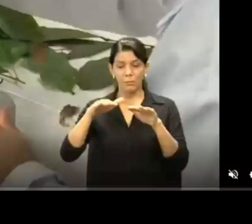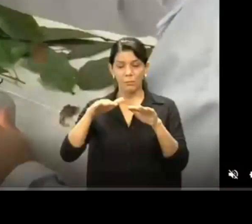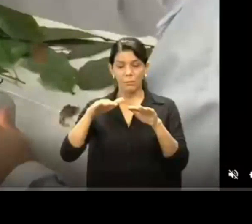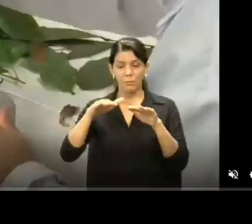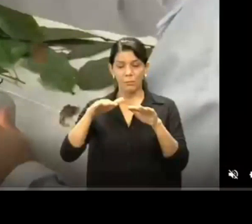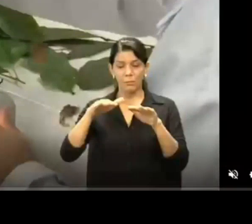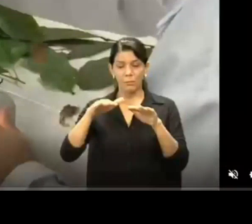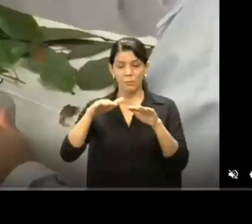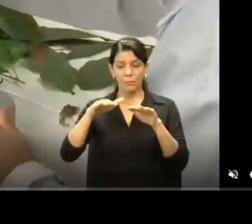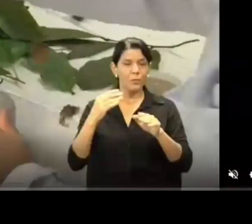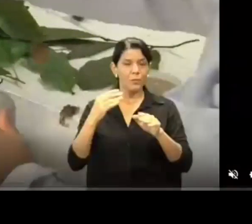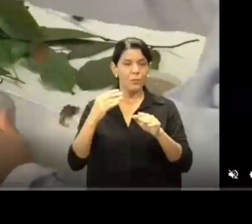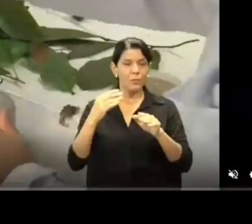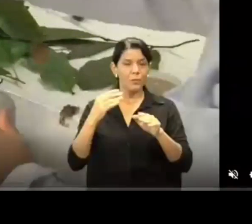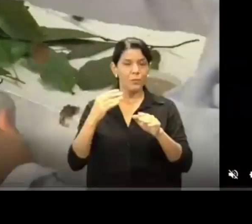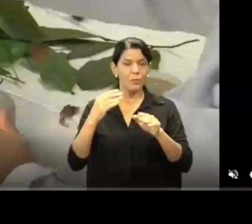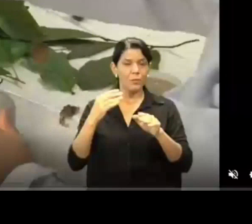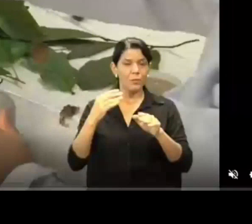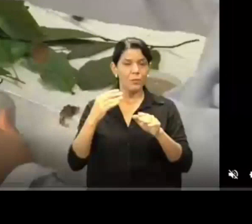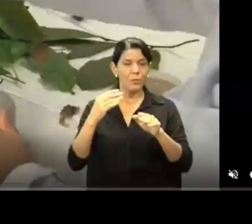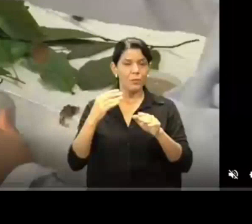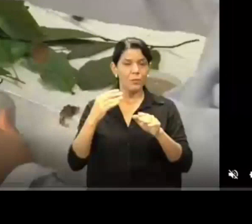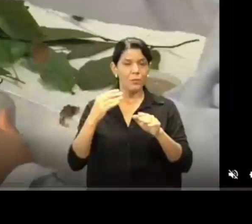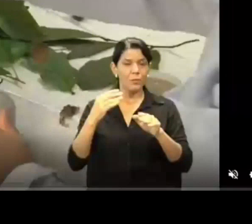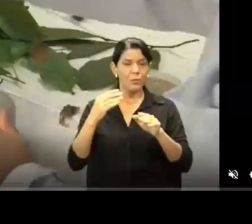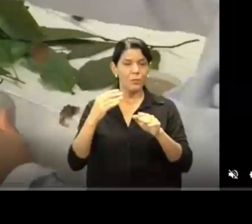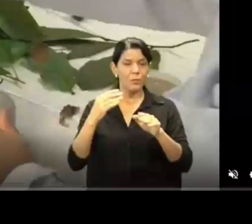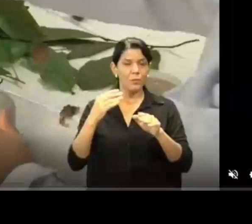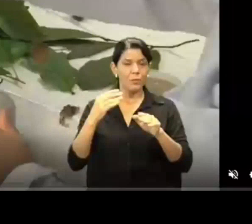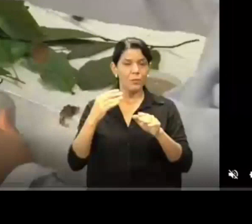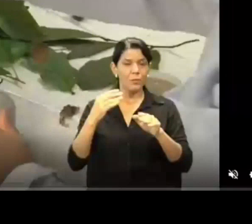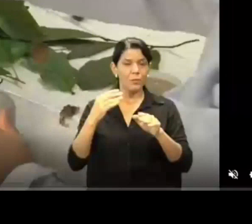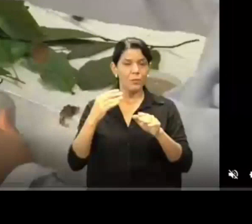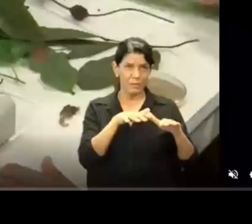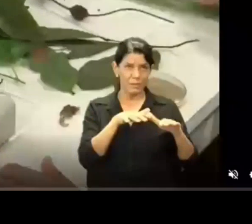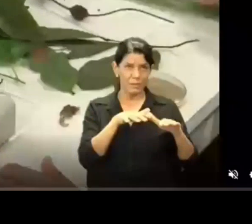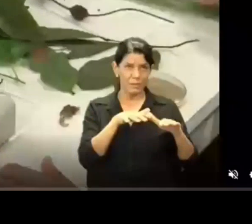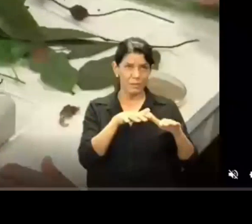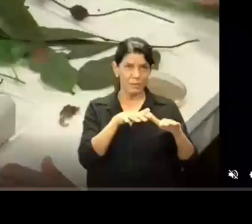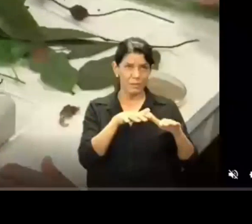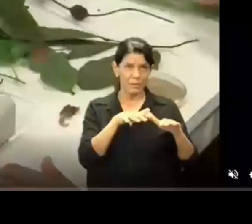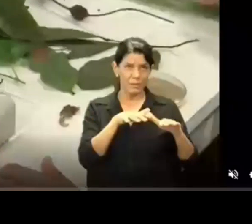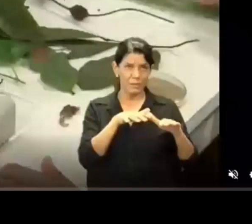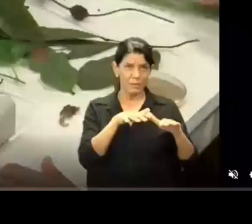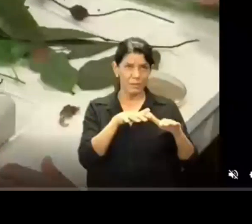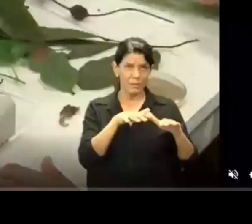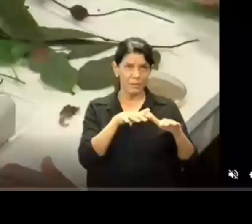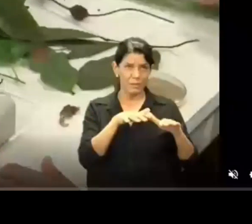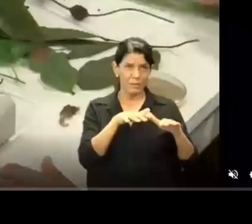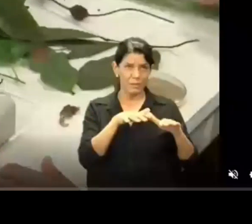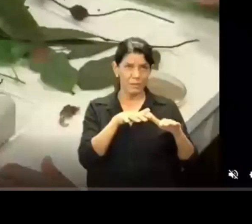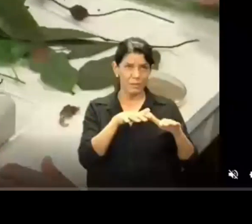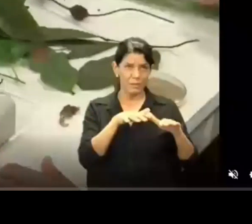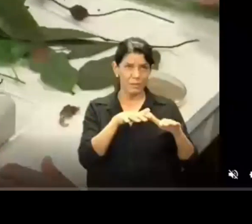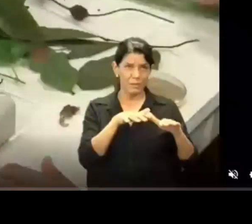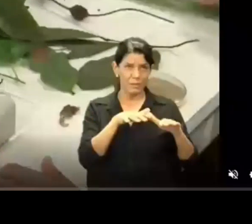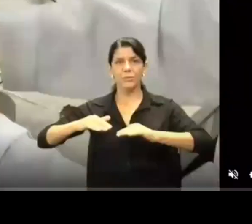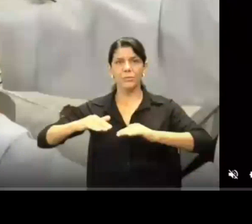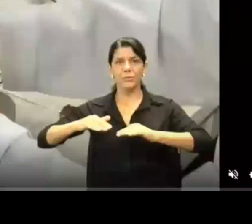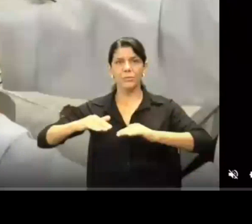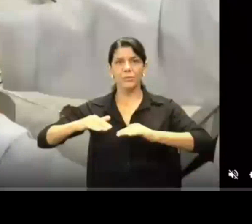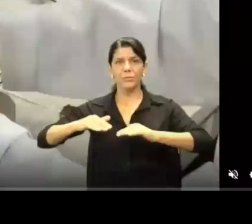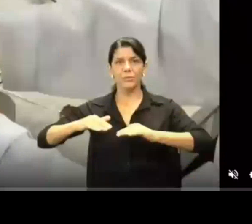espécies a gente já pode observar através da lupa. Então, a partir daí, a gente vê esses